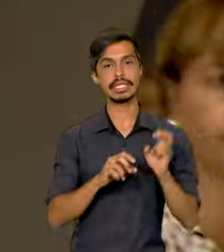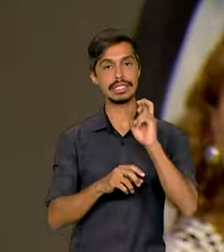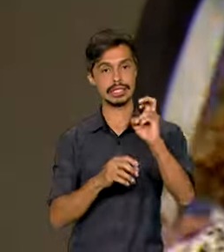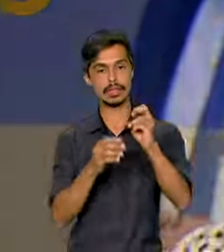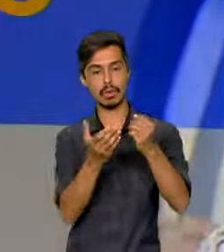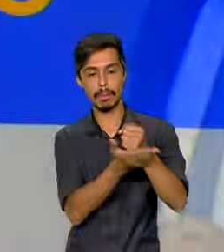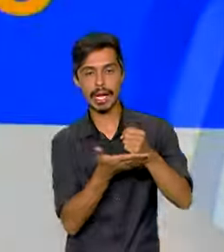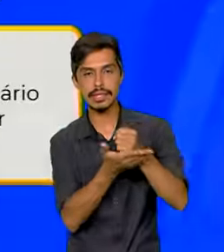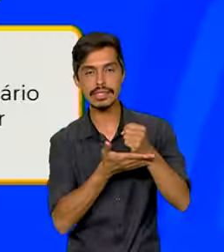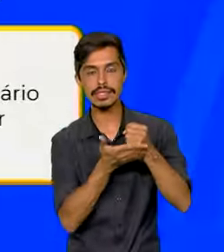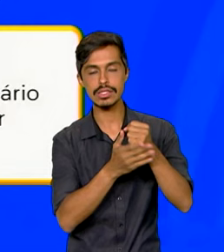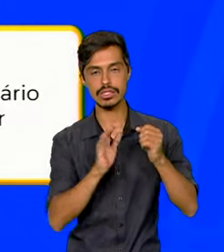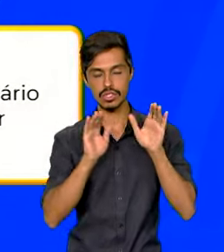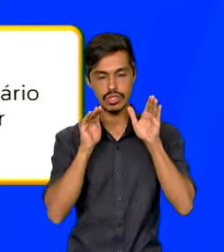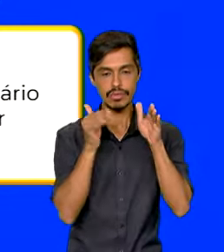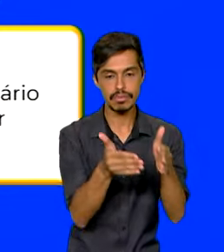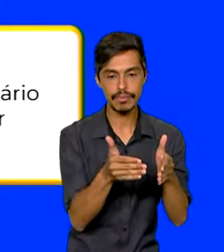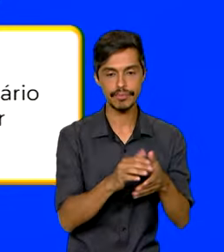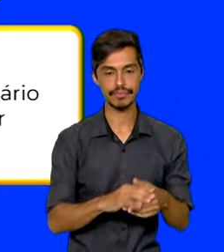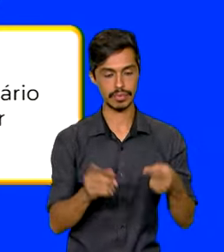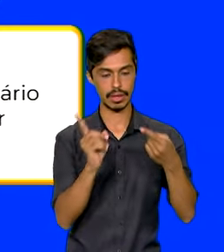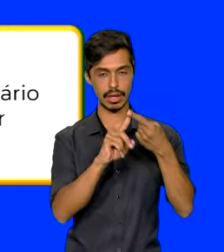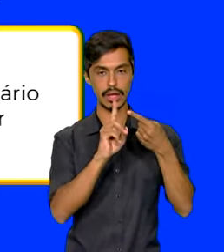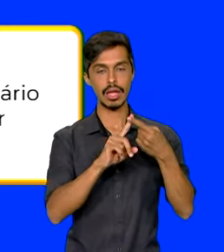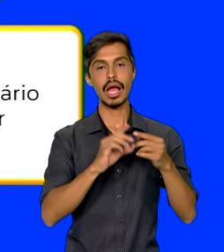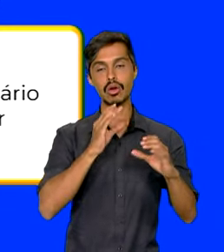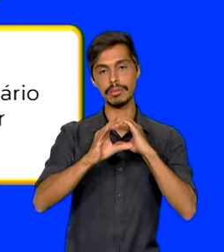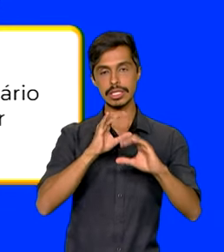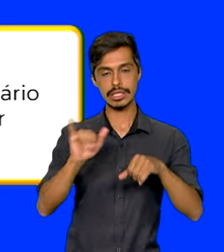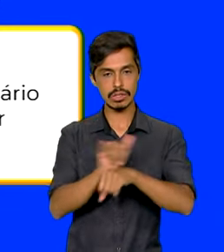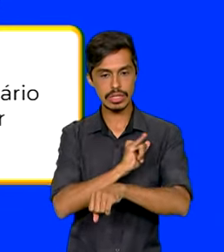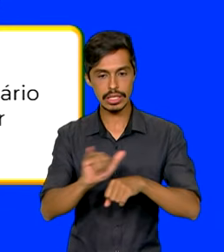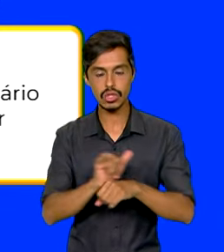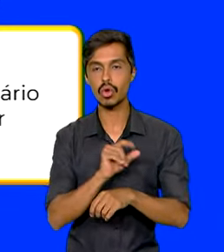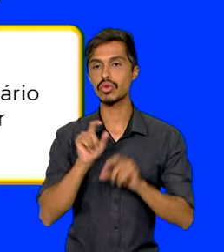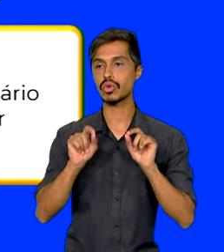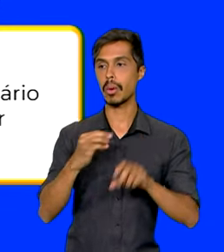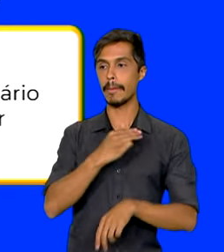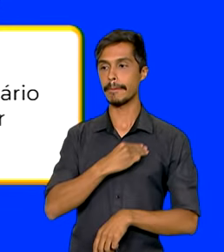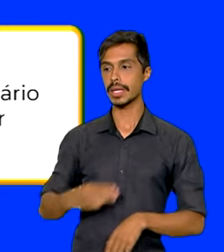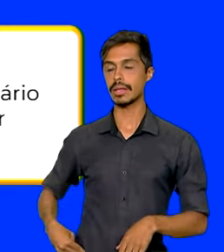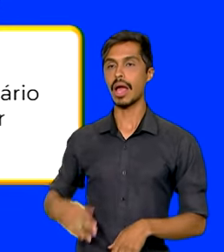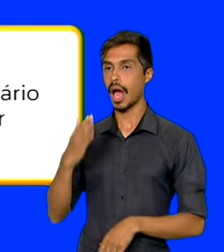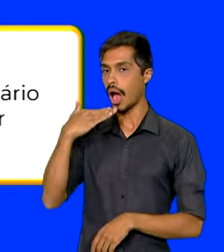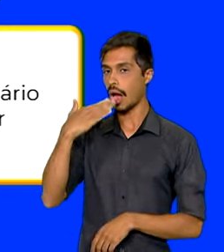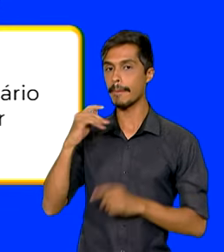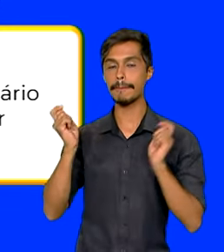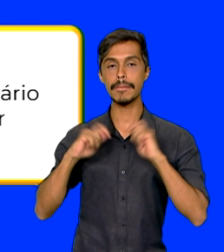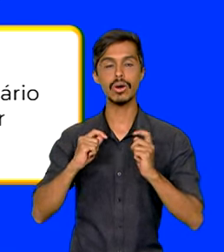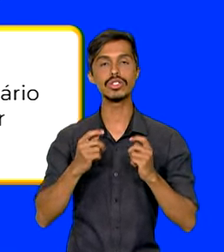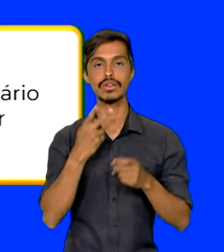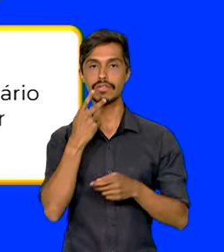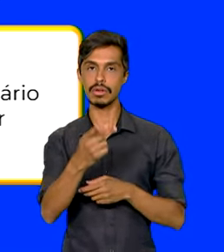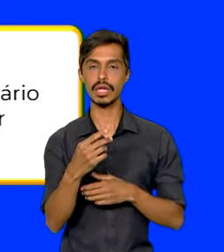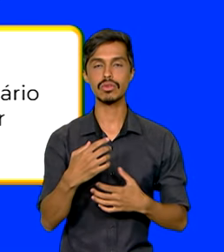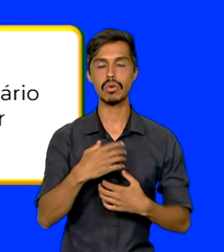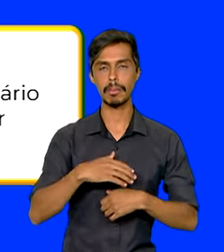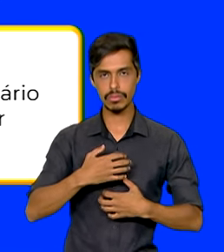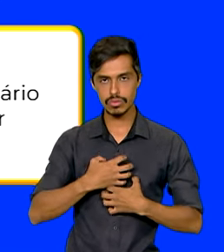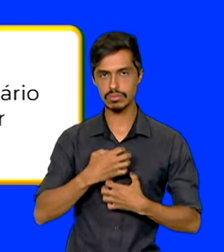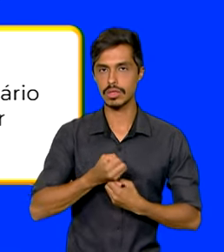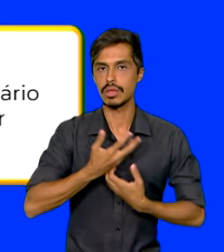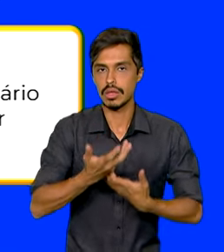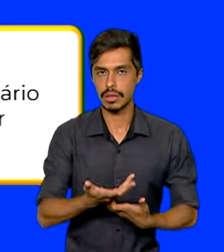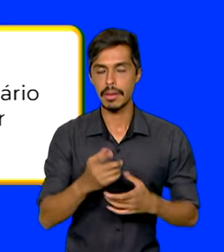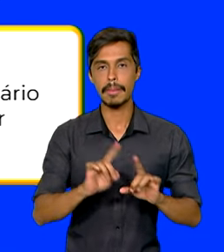atuação. A comunicação estratégica, que o ministro Paulo Pimenta poderá falar com mais